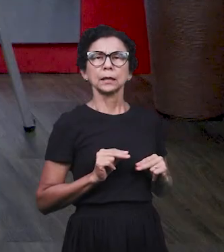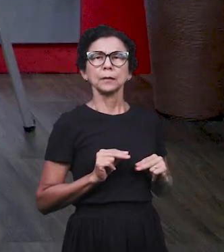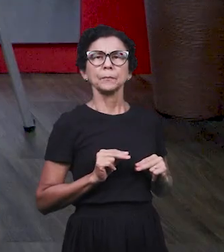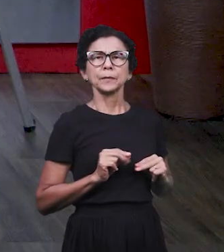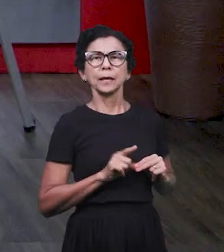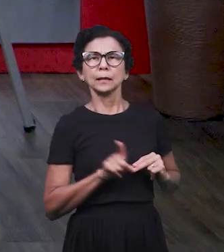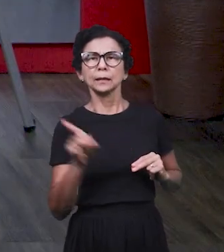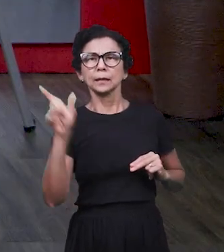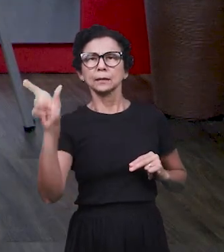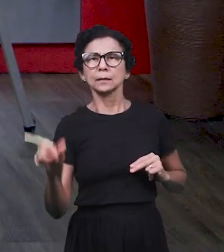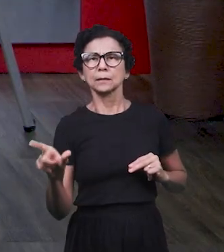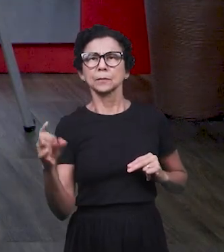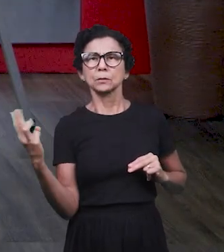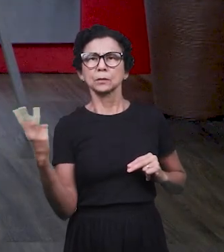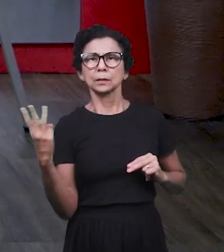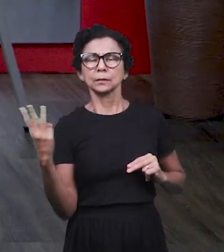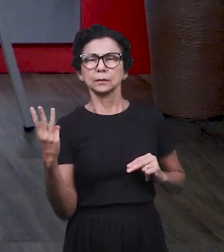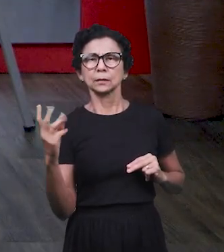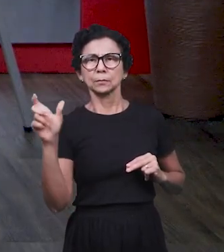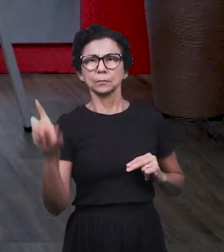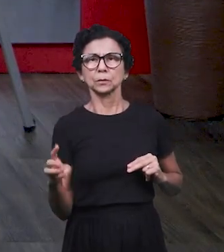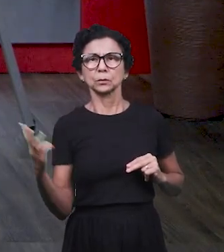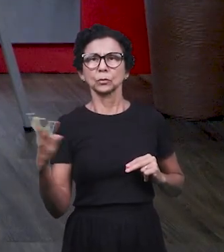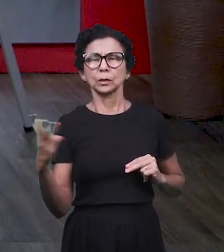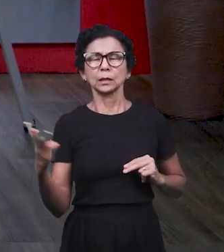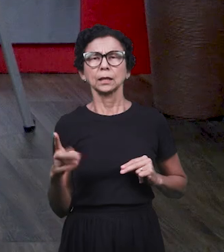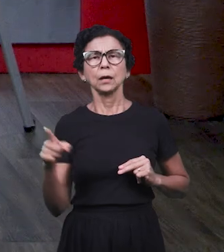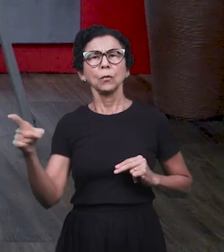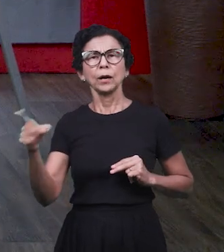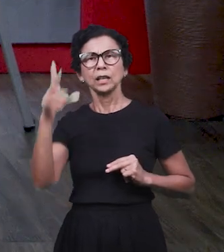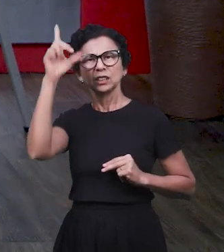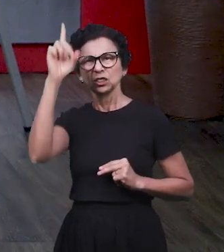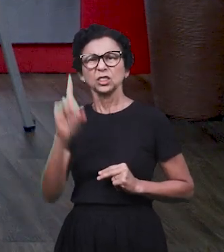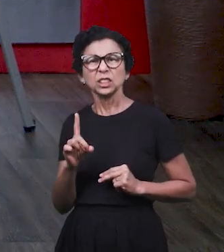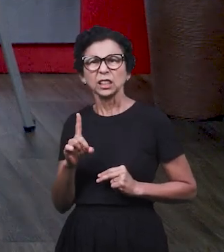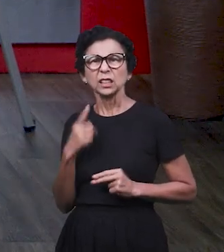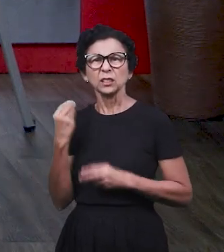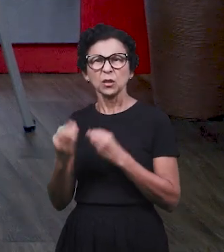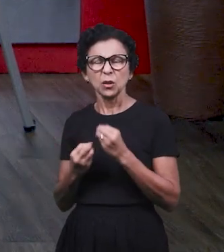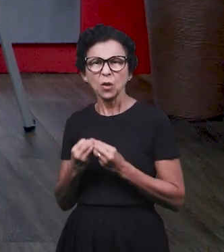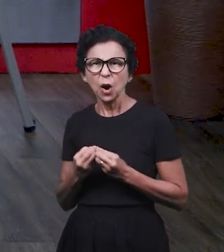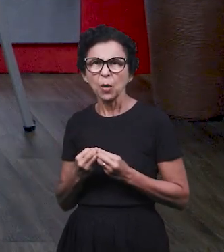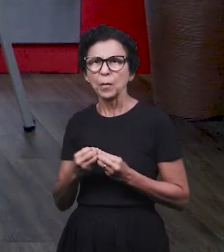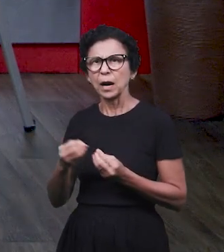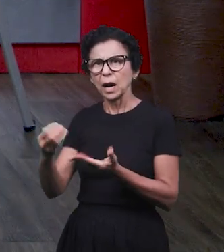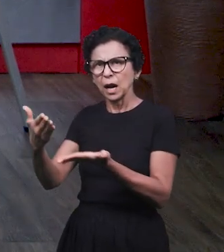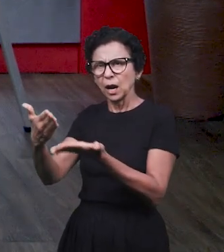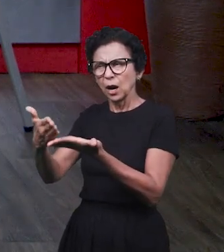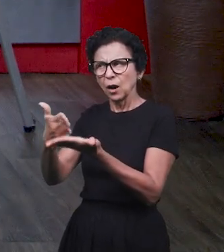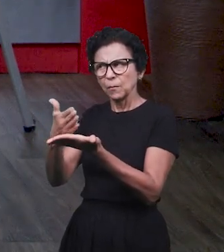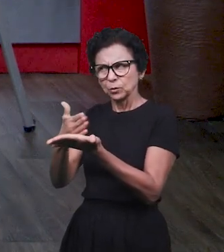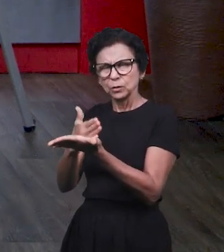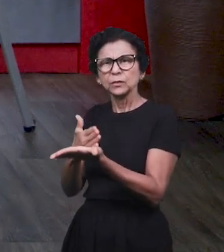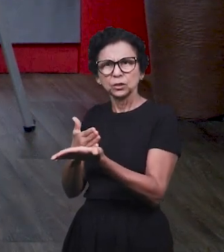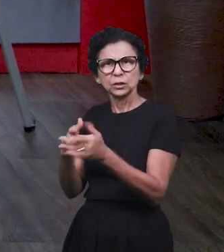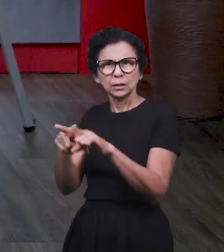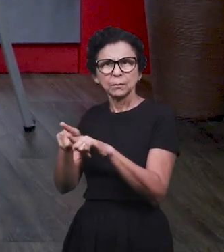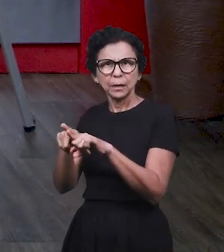Pleitear aquela parte. Exatamente. Né? Então, isso, assim, acaba trazendo um desgaste muito grande, né? Então,